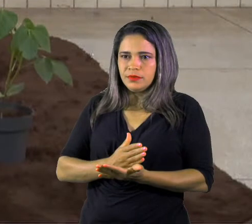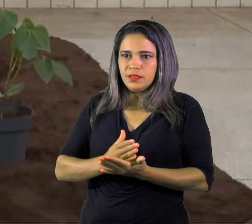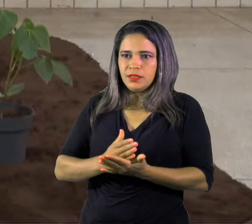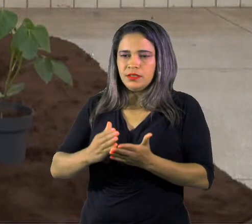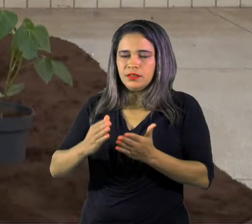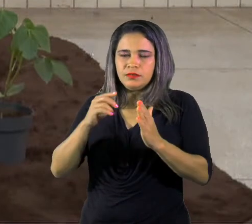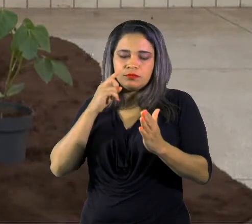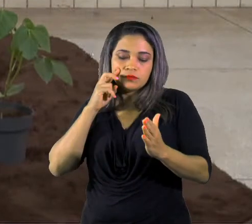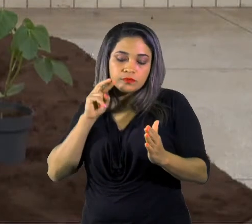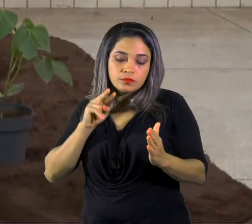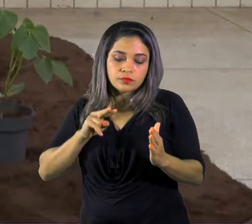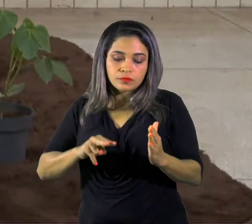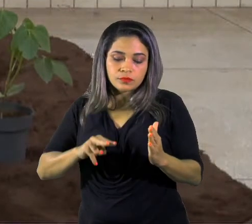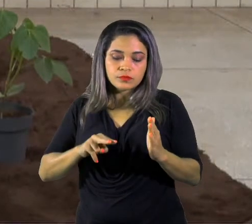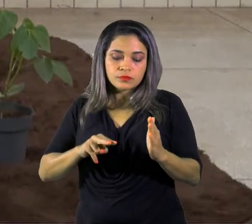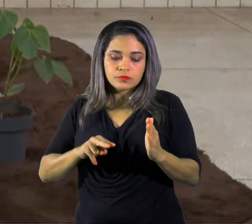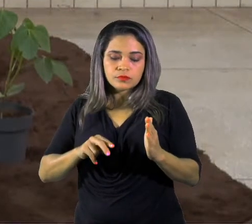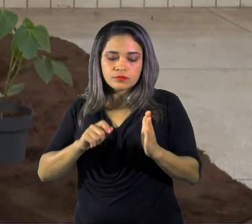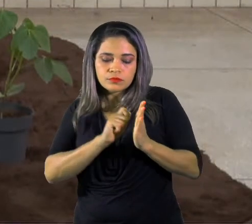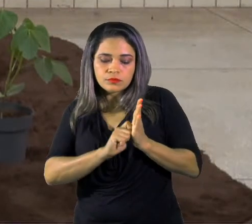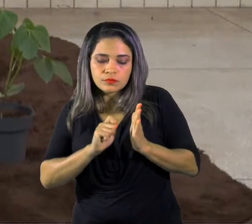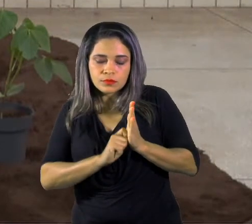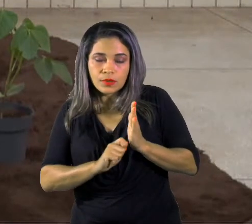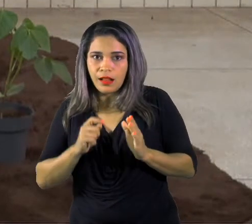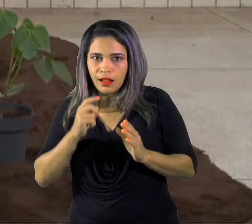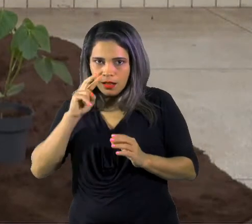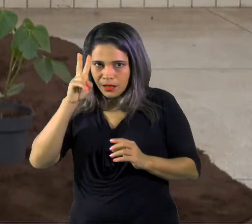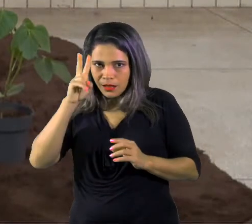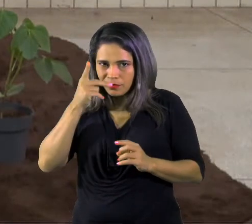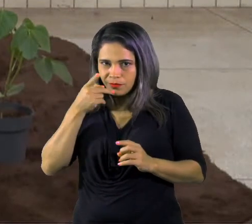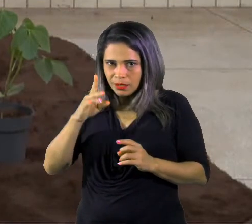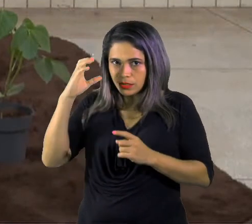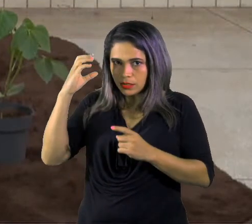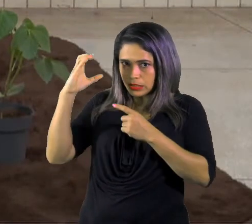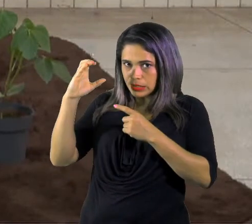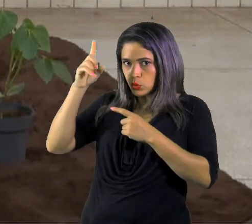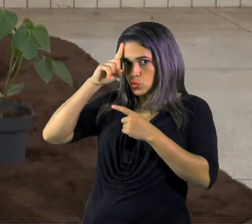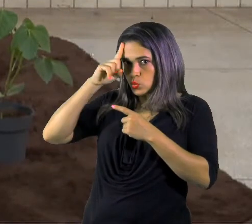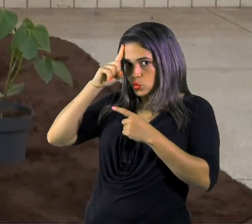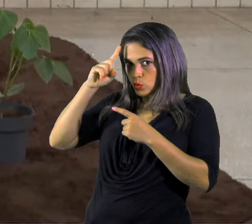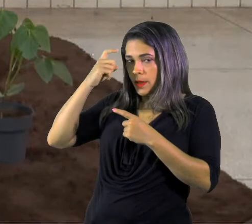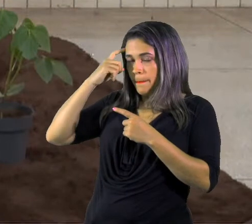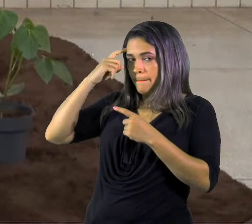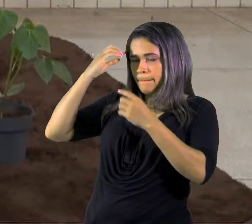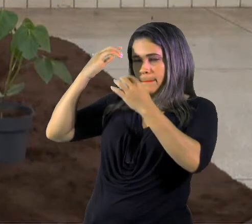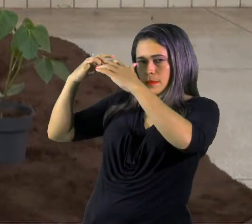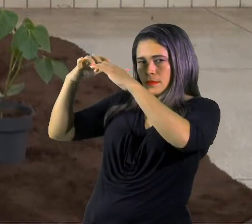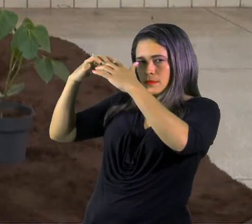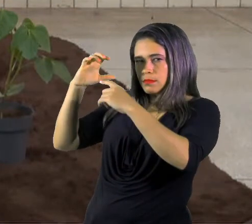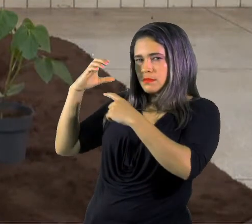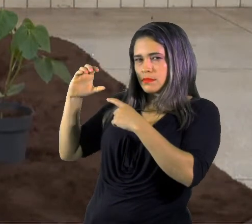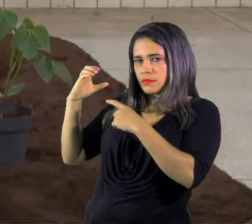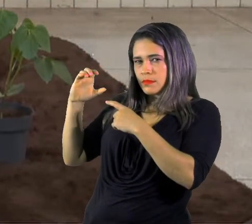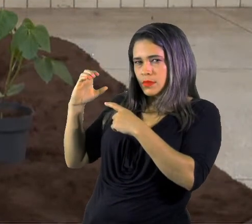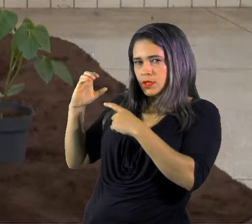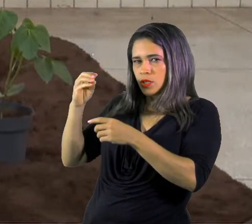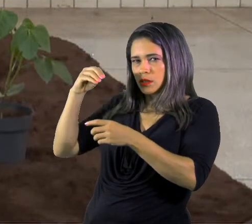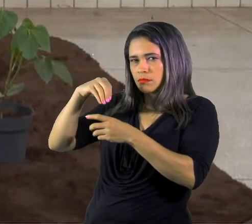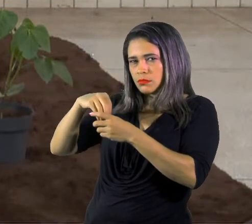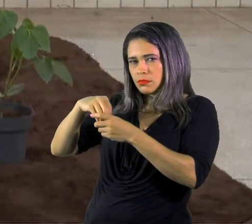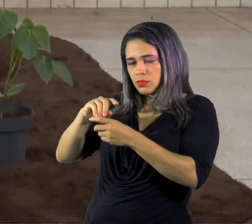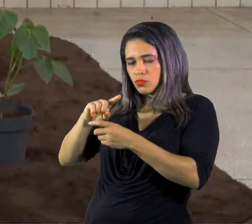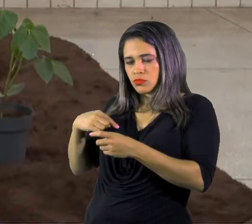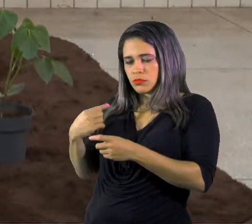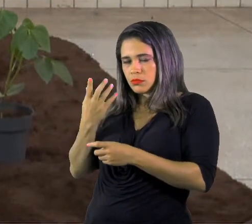de observação. Lembra que eu falei que a ciência está no nosso dia a dia? O pensamento científico, ele é muito presente nas nossas